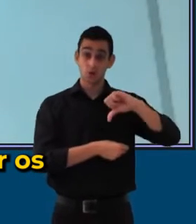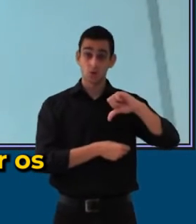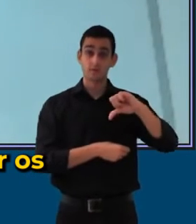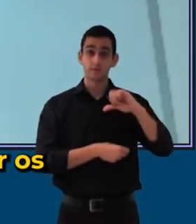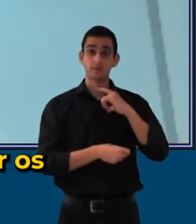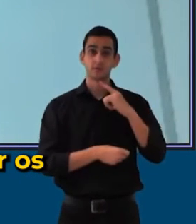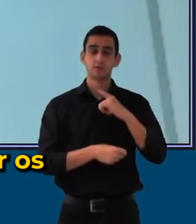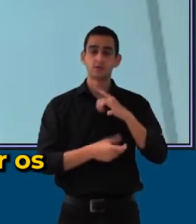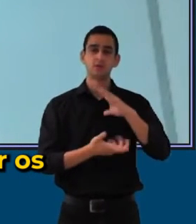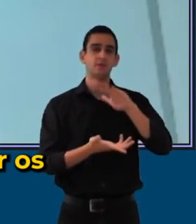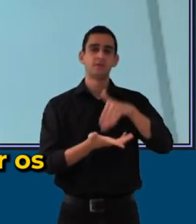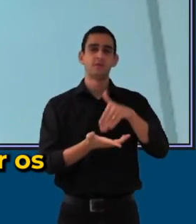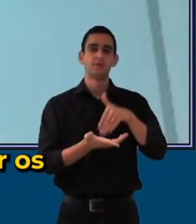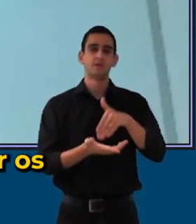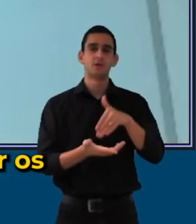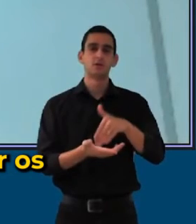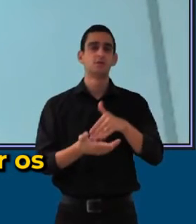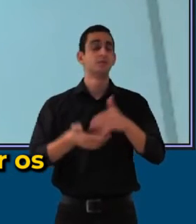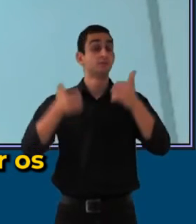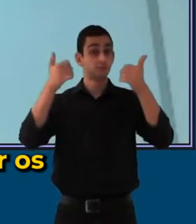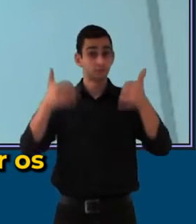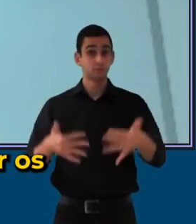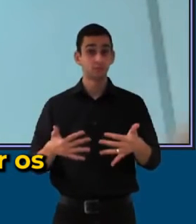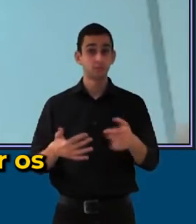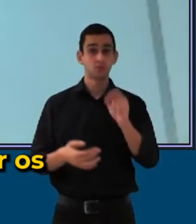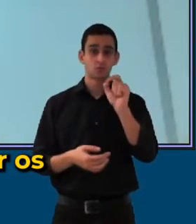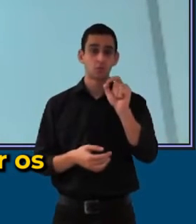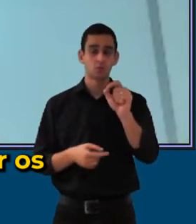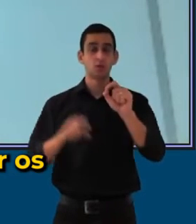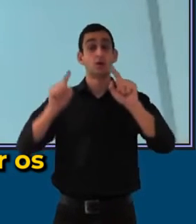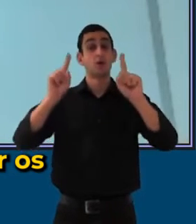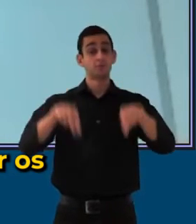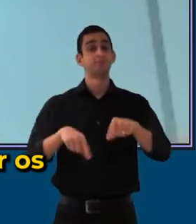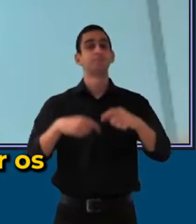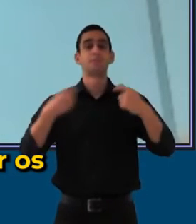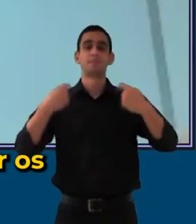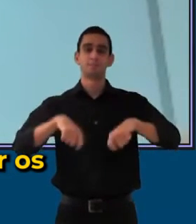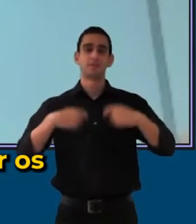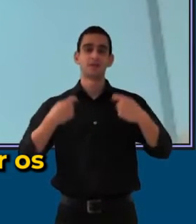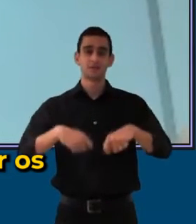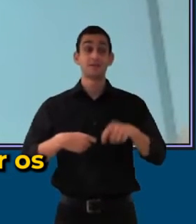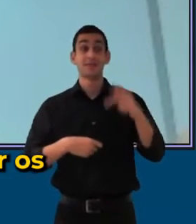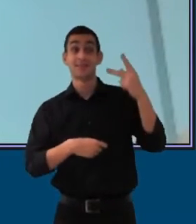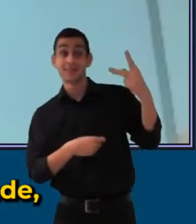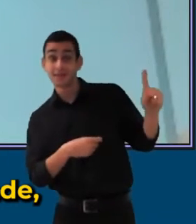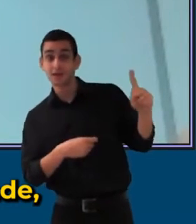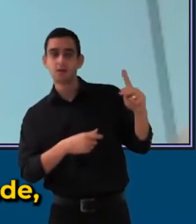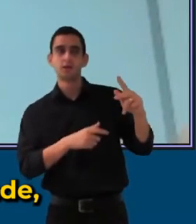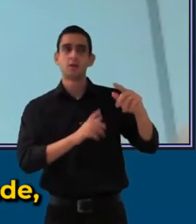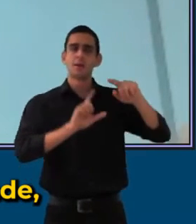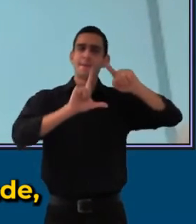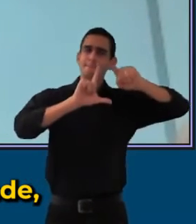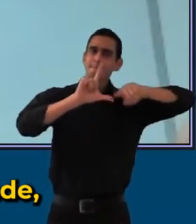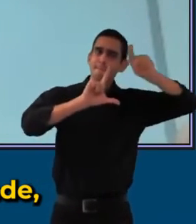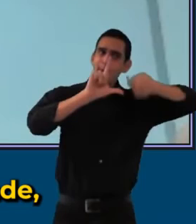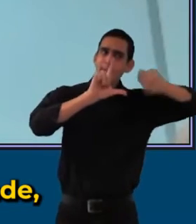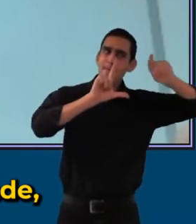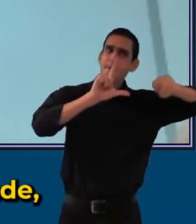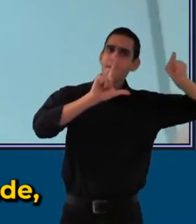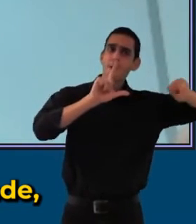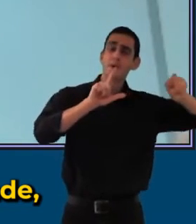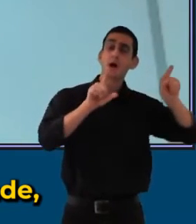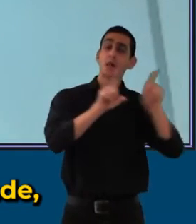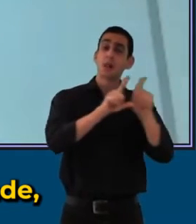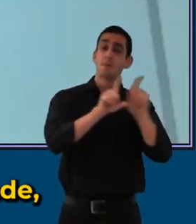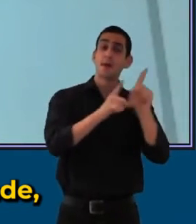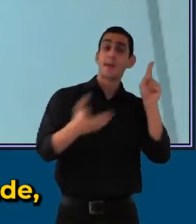fala o seguinte, ele fala assim, que é necessário apresentar os indicadores a serem